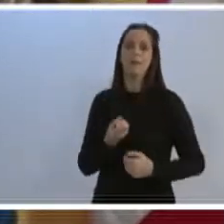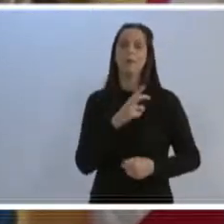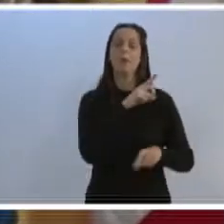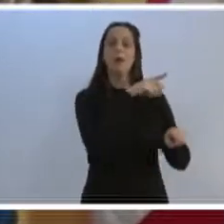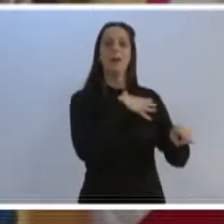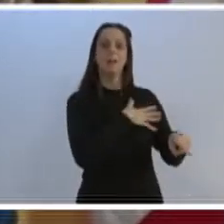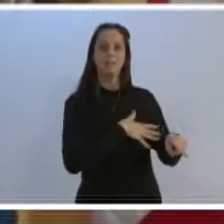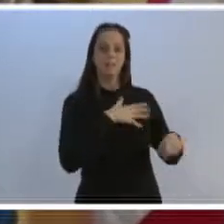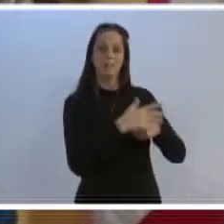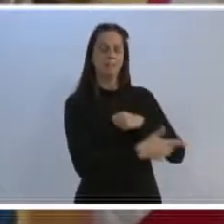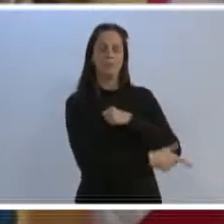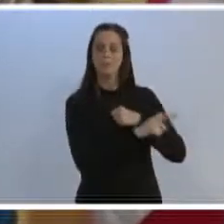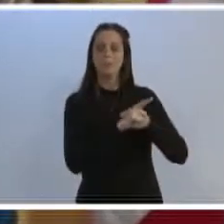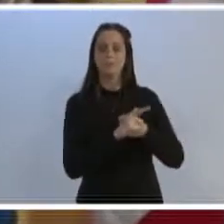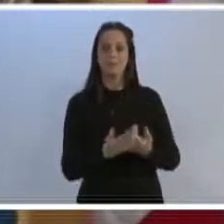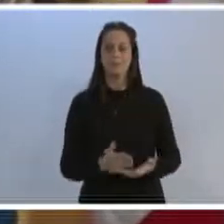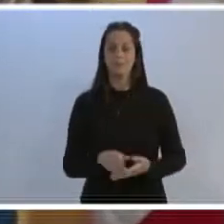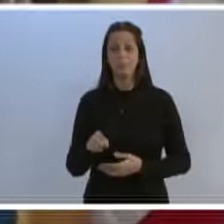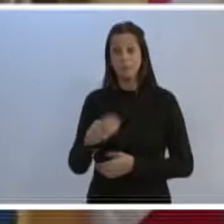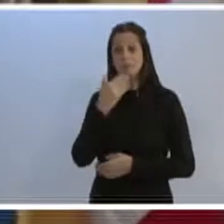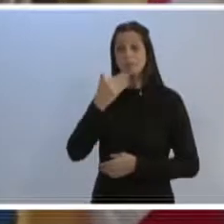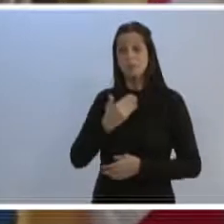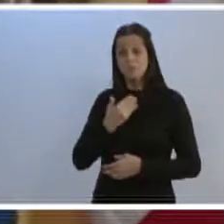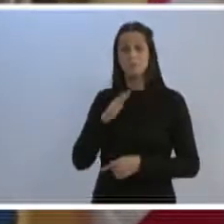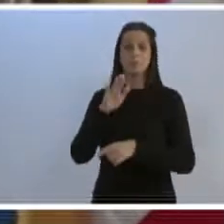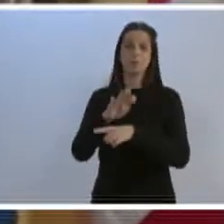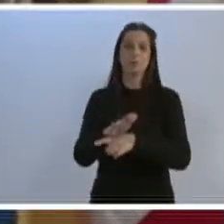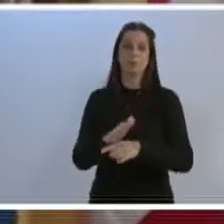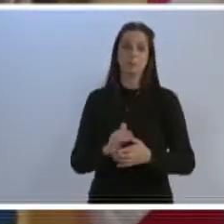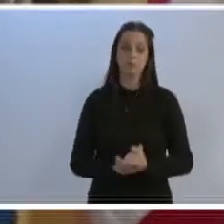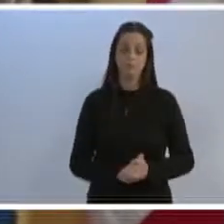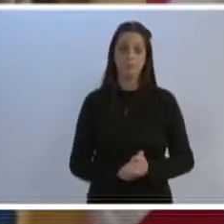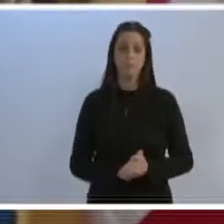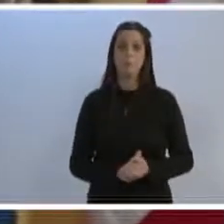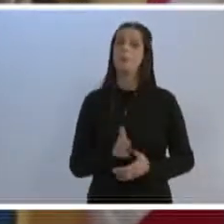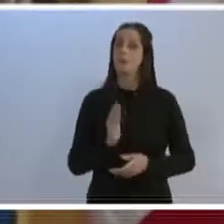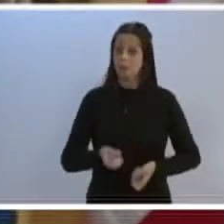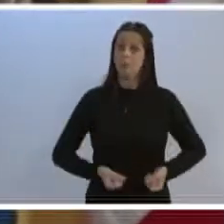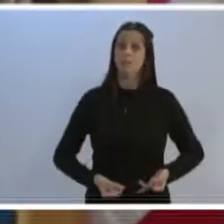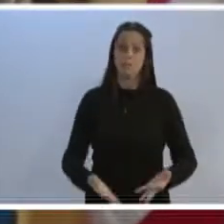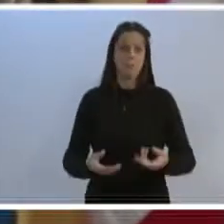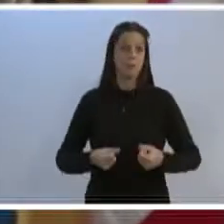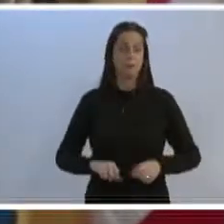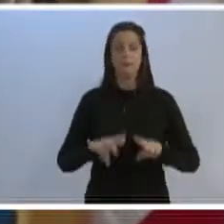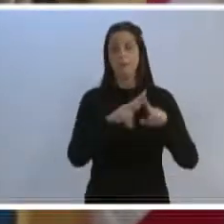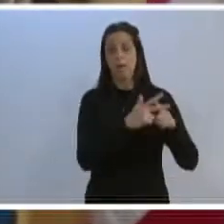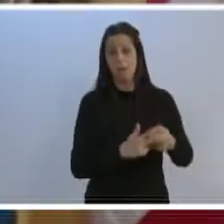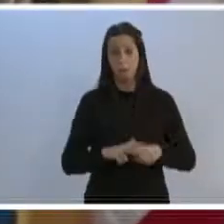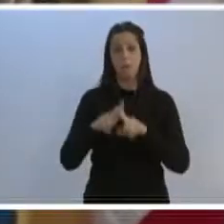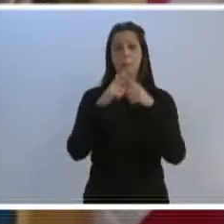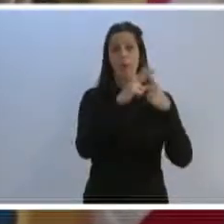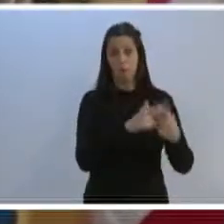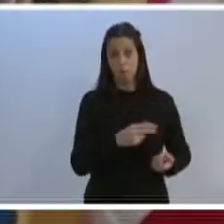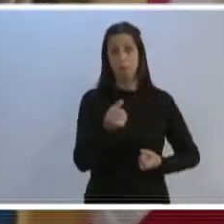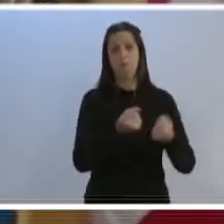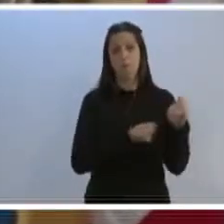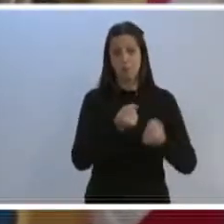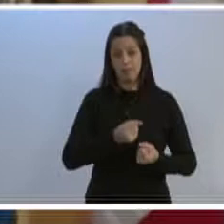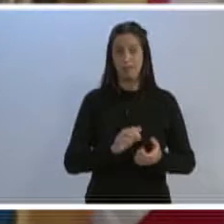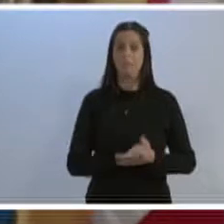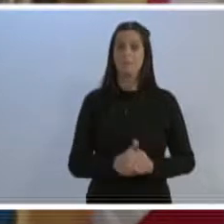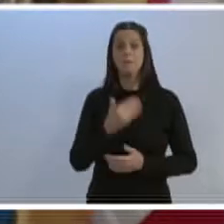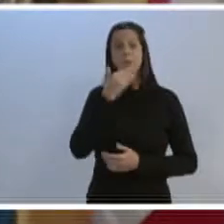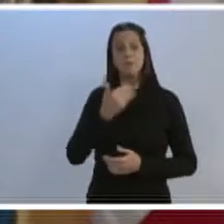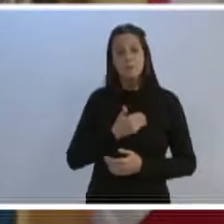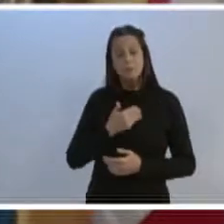e então o pedido deles de socorro é o seguinte eles estão gastando muito com manutenção e eles estão solicitando